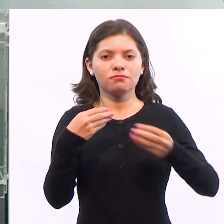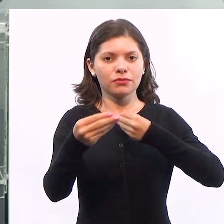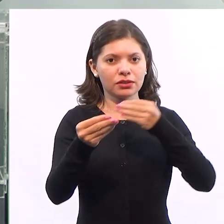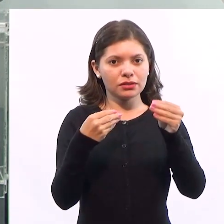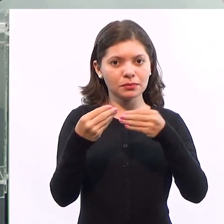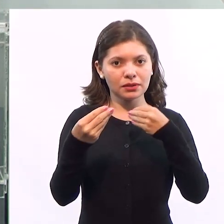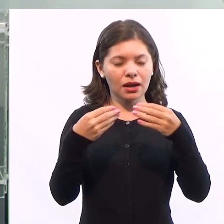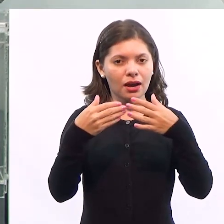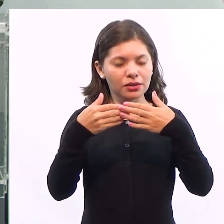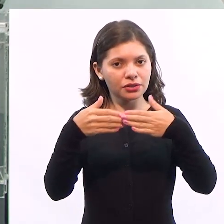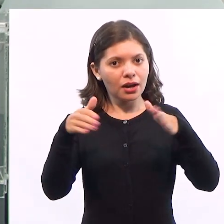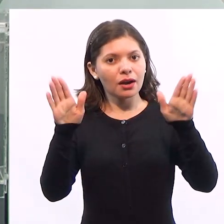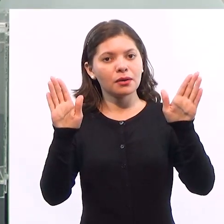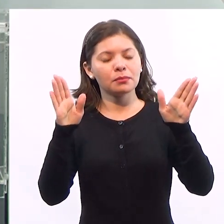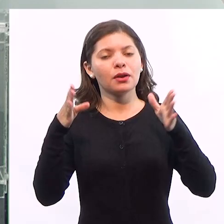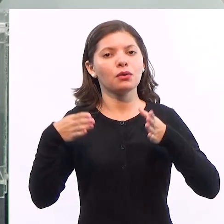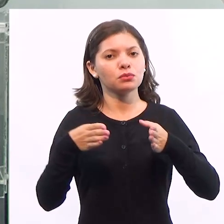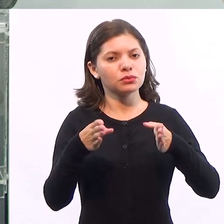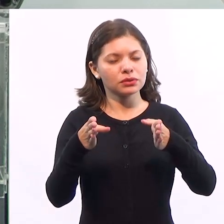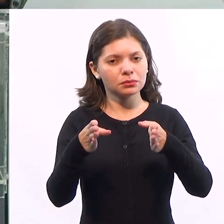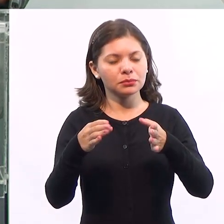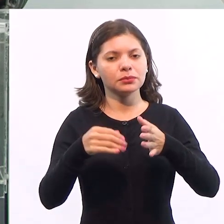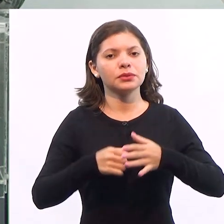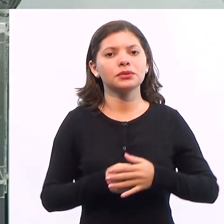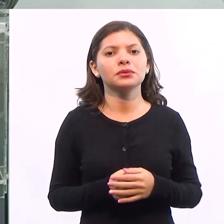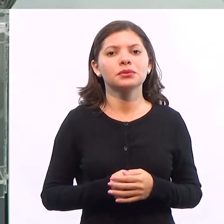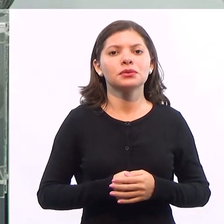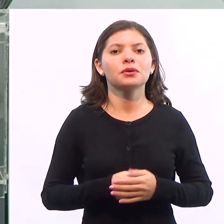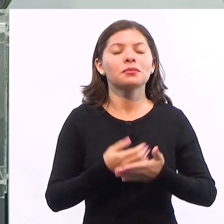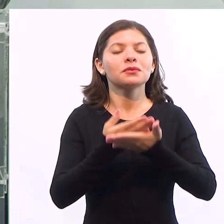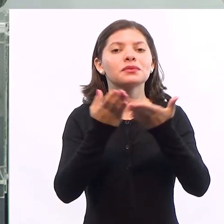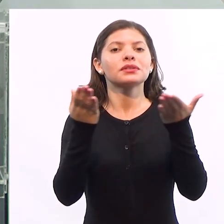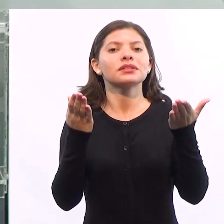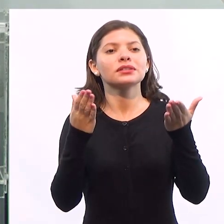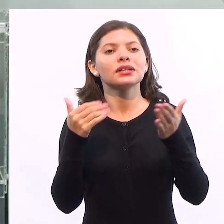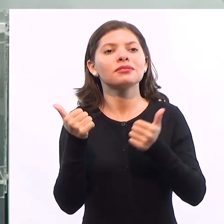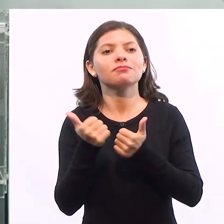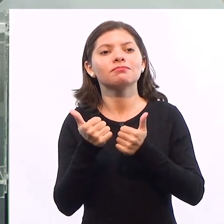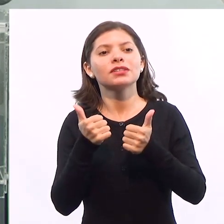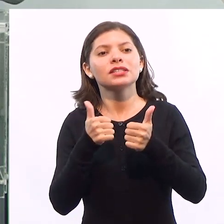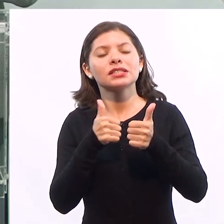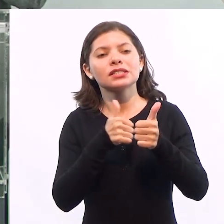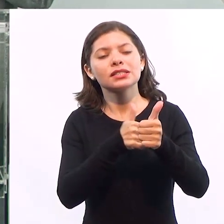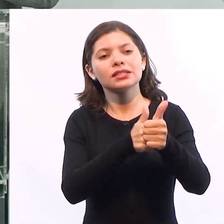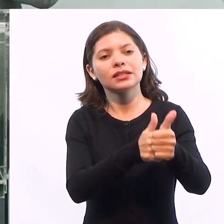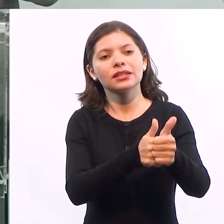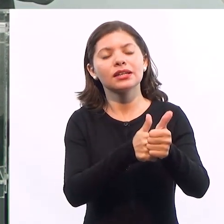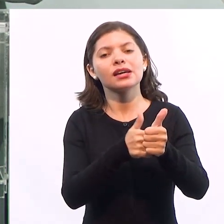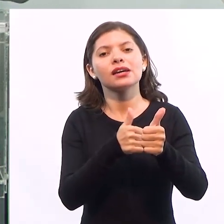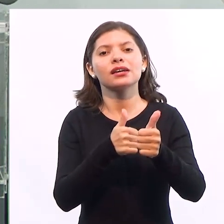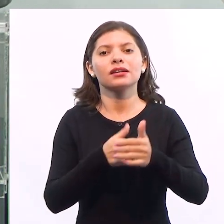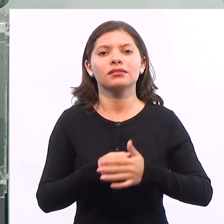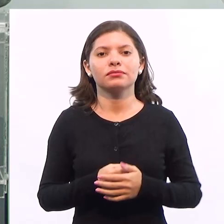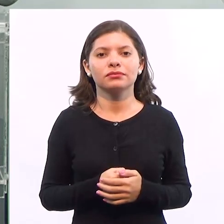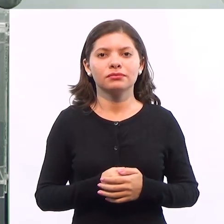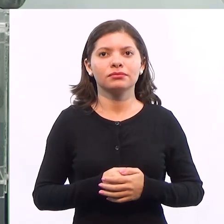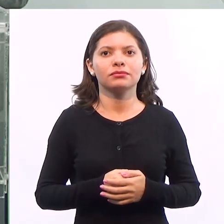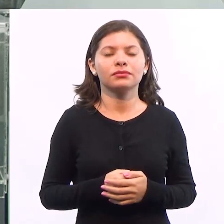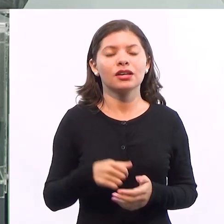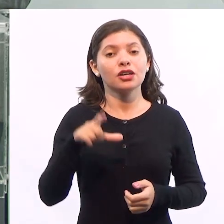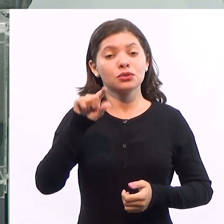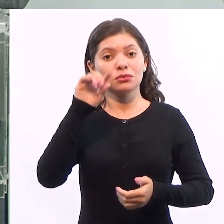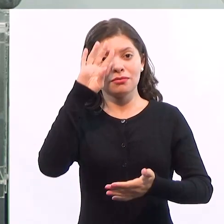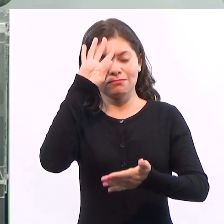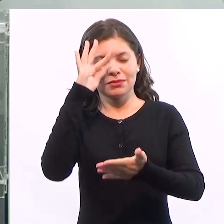lei não dá tanta flexibilidade, mas abre alguns caminhos, alguns precedentes para você seguir ali, a depender do